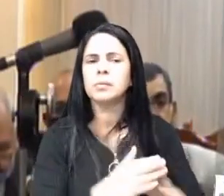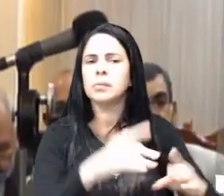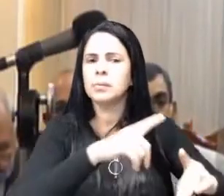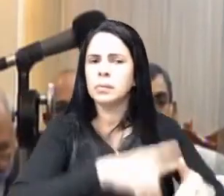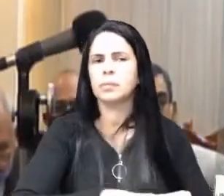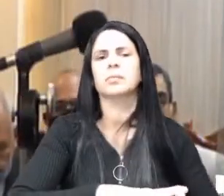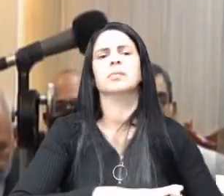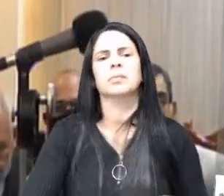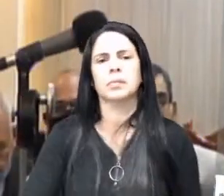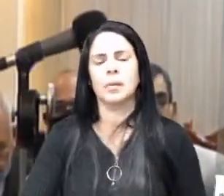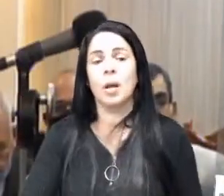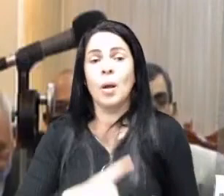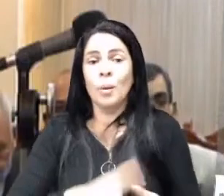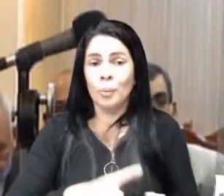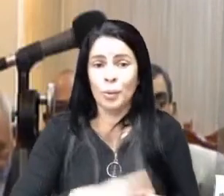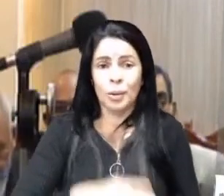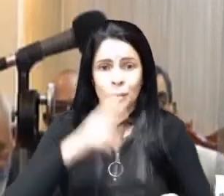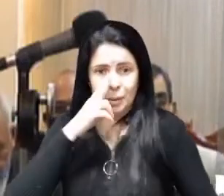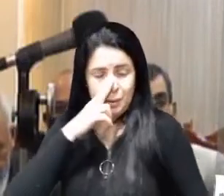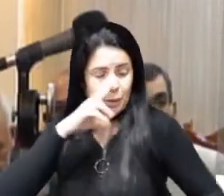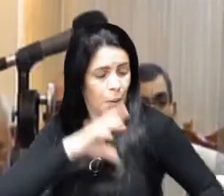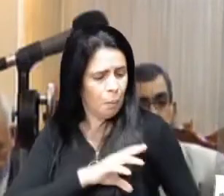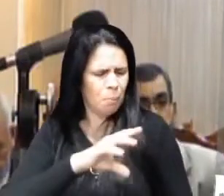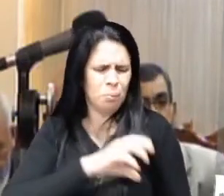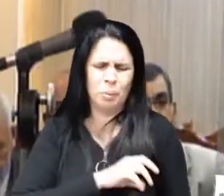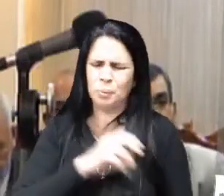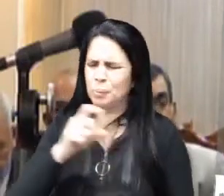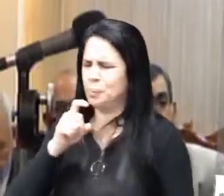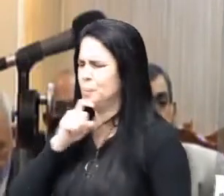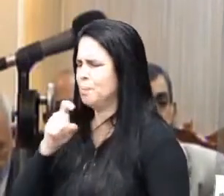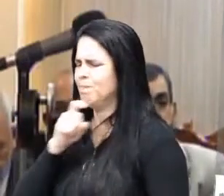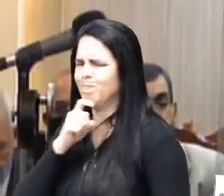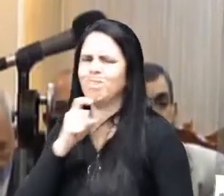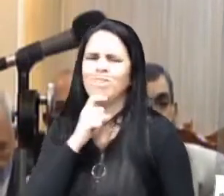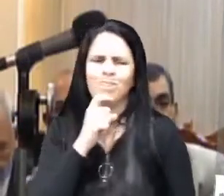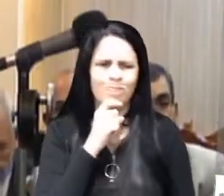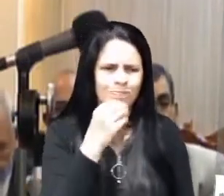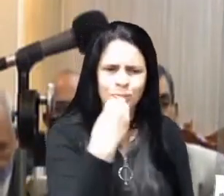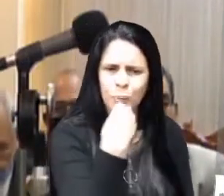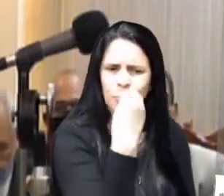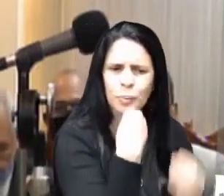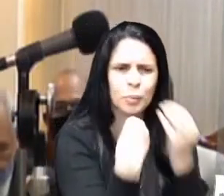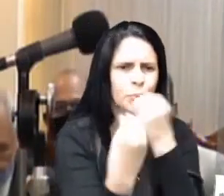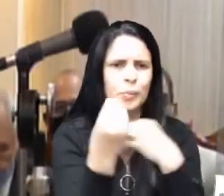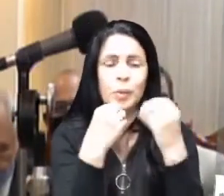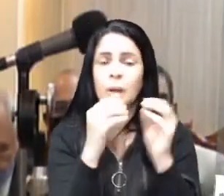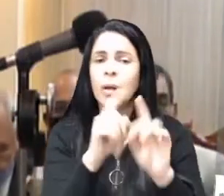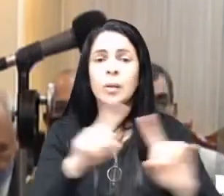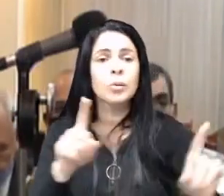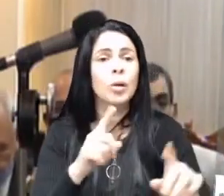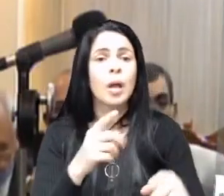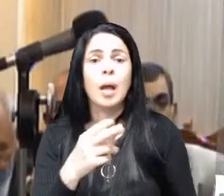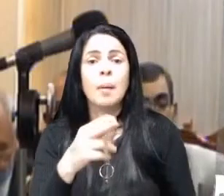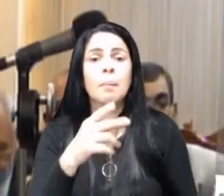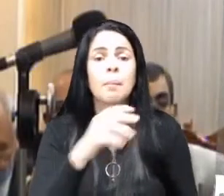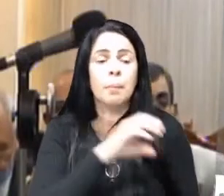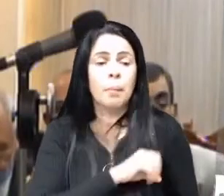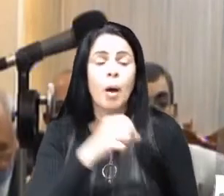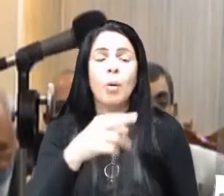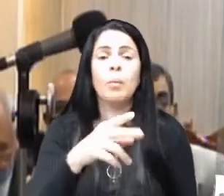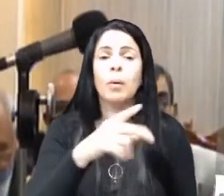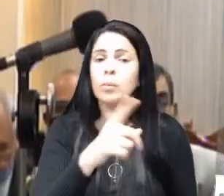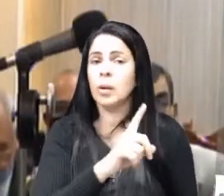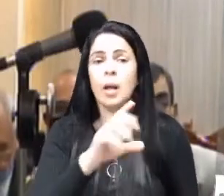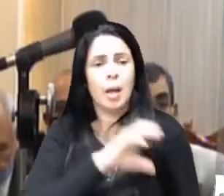estão esfriando o amor. E o amor não é só amor de irmão para irmão, é amor a Jesus, é amor à igreja,